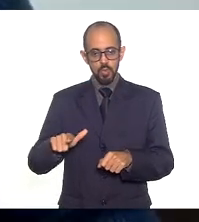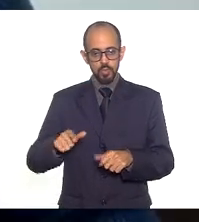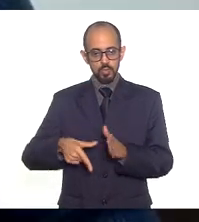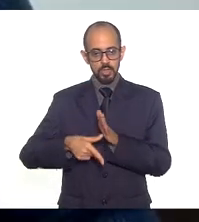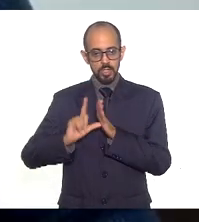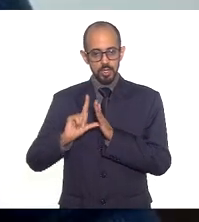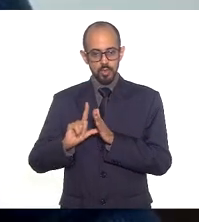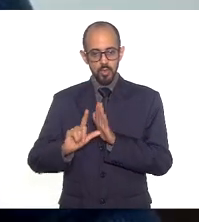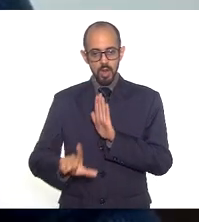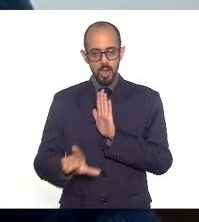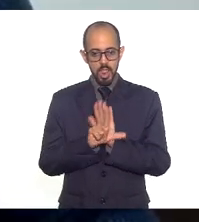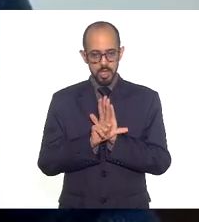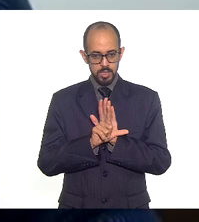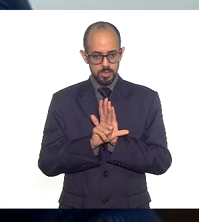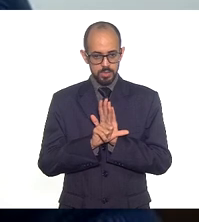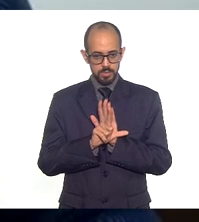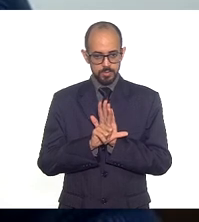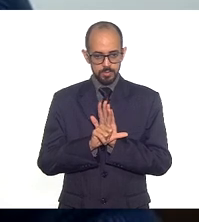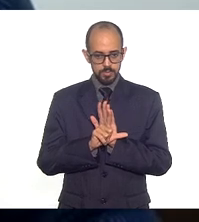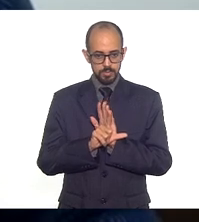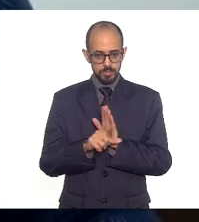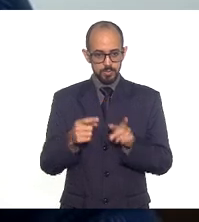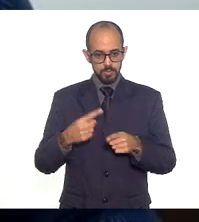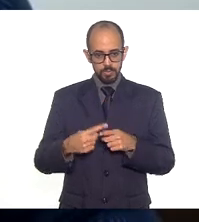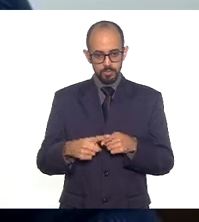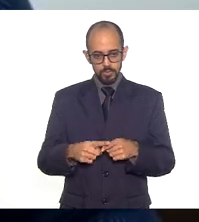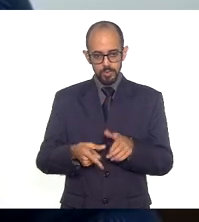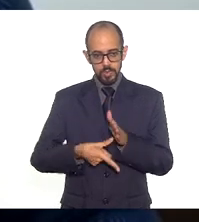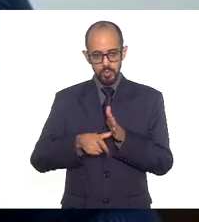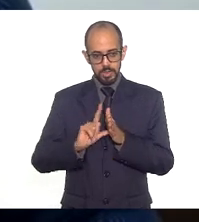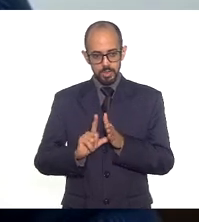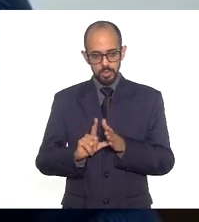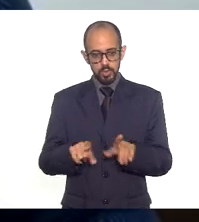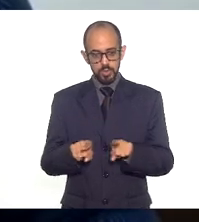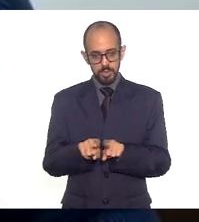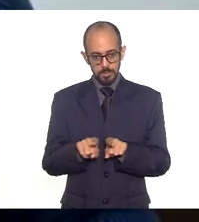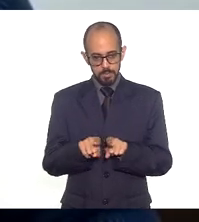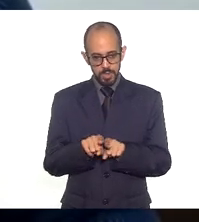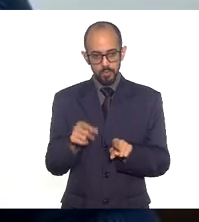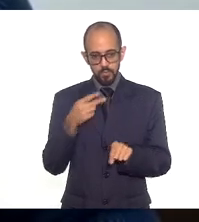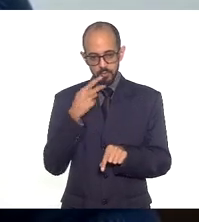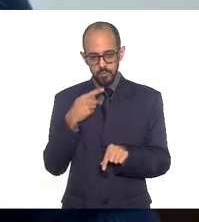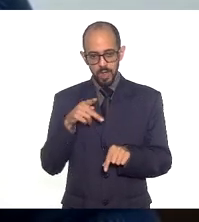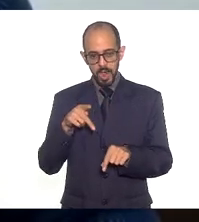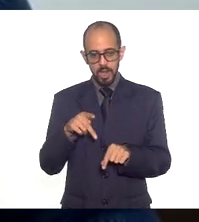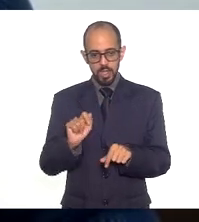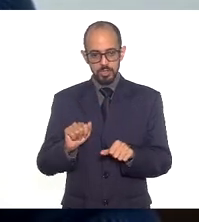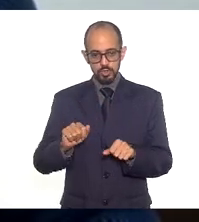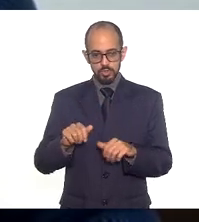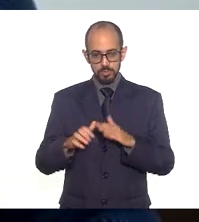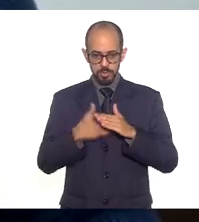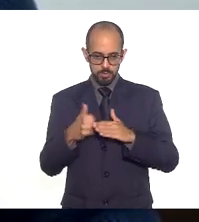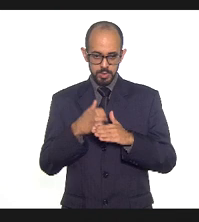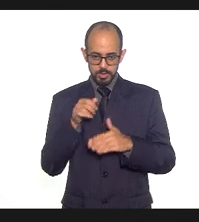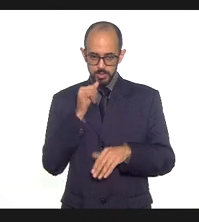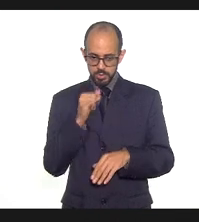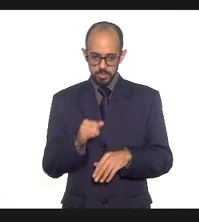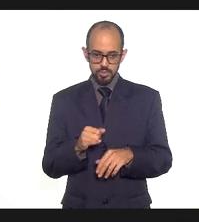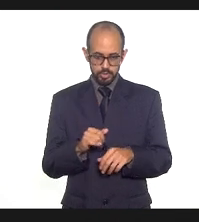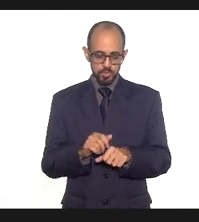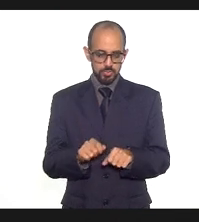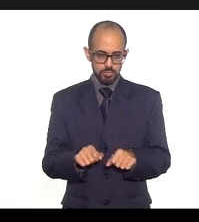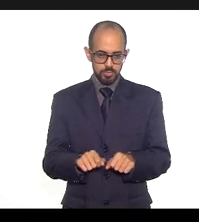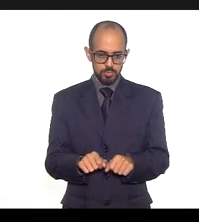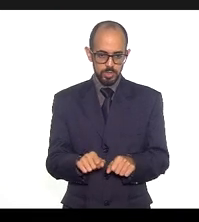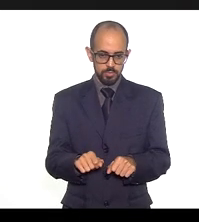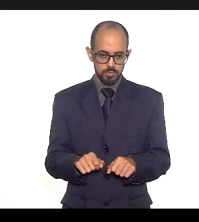concessionária. Também se aplica ao anterior, porque o anterior fala de uma concessionária especificamente, que é uma... Perfeito, uma perfeito.